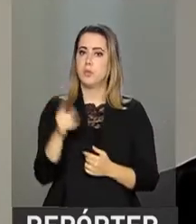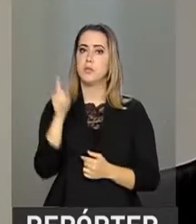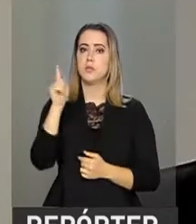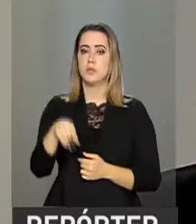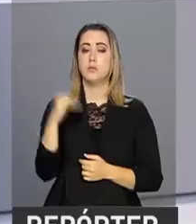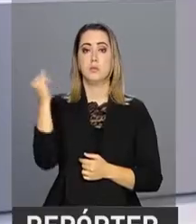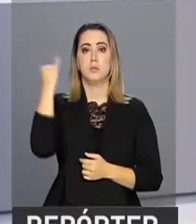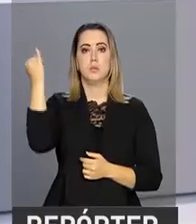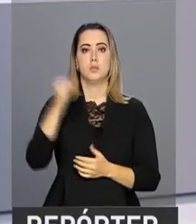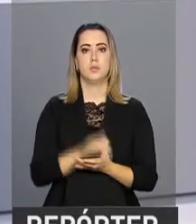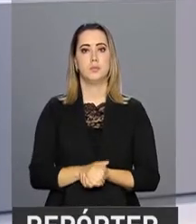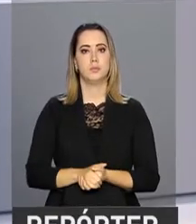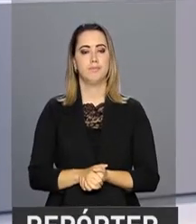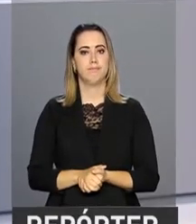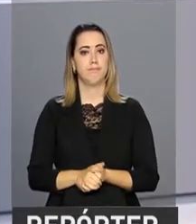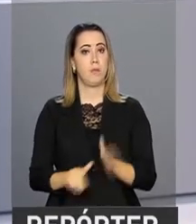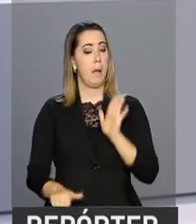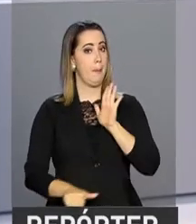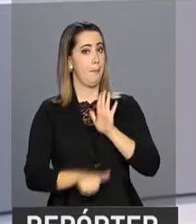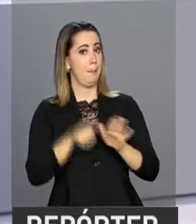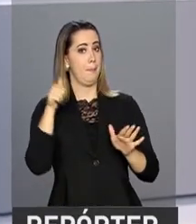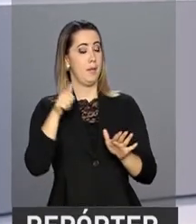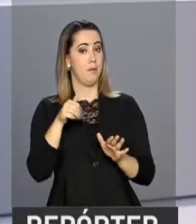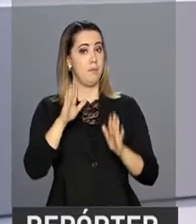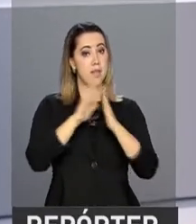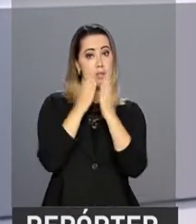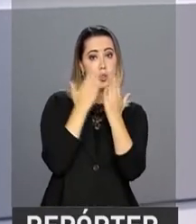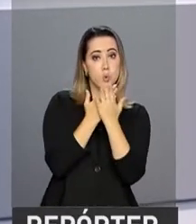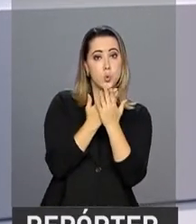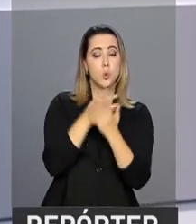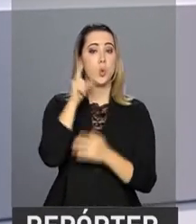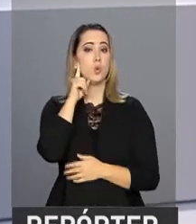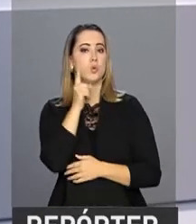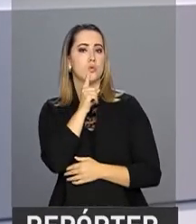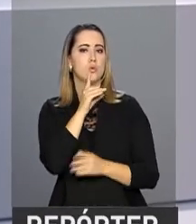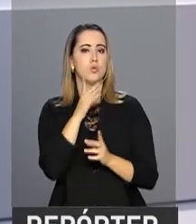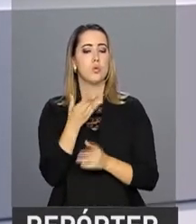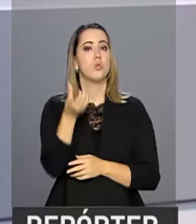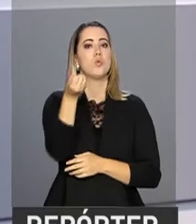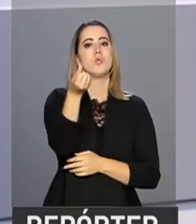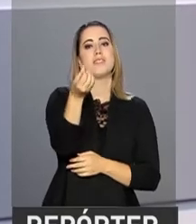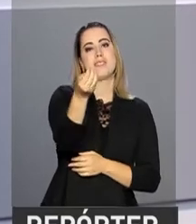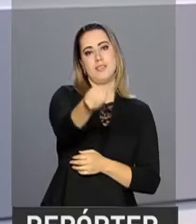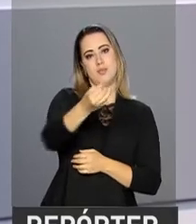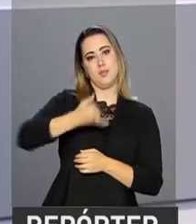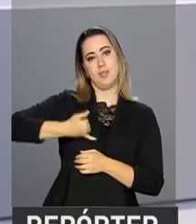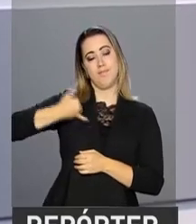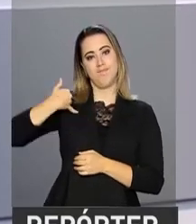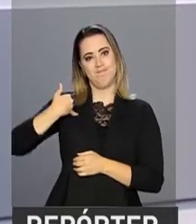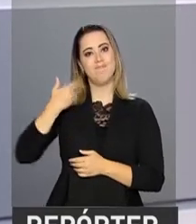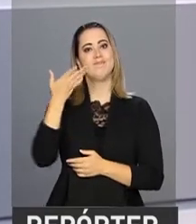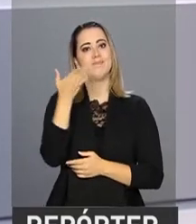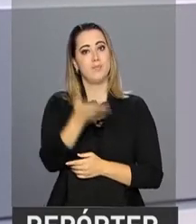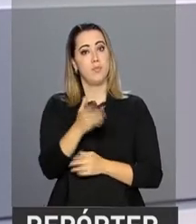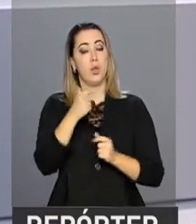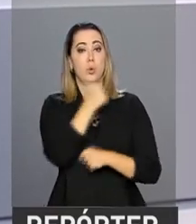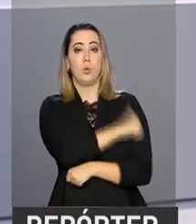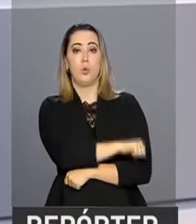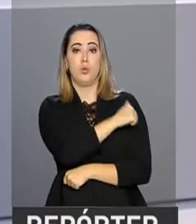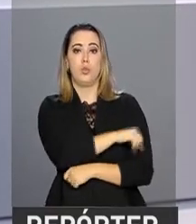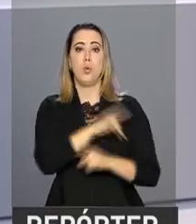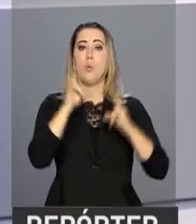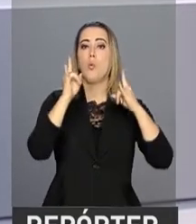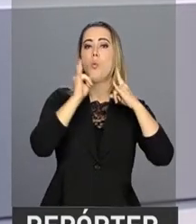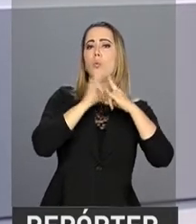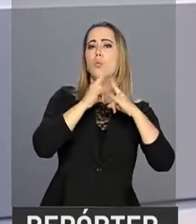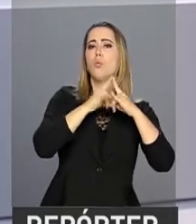fundamental. A primeira escola para surdos do Brasil completou 160 anos. Localizado no Rio de Janeiro, o